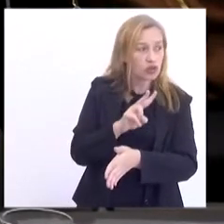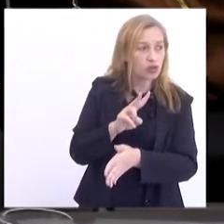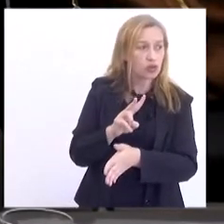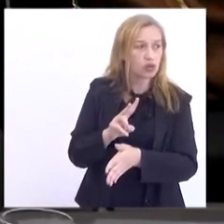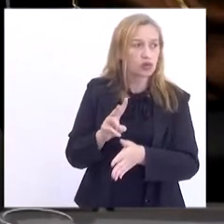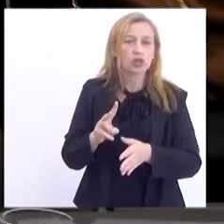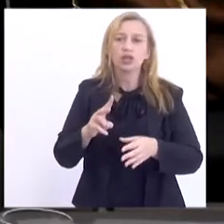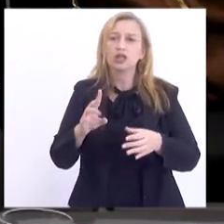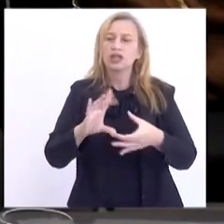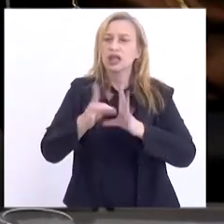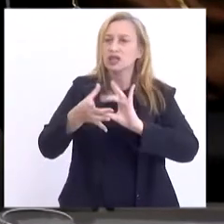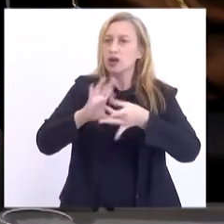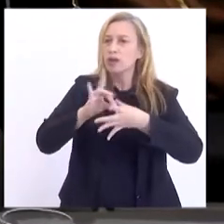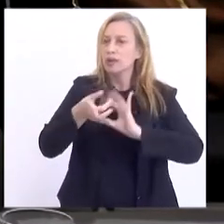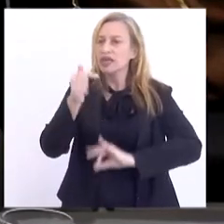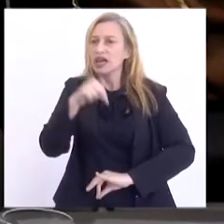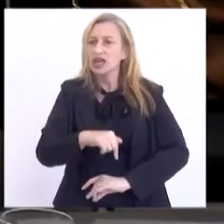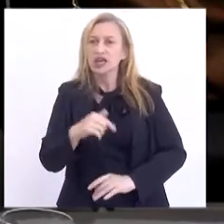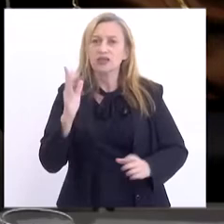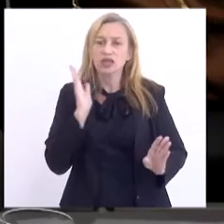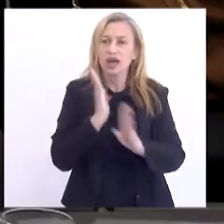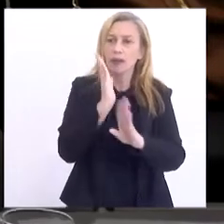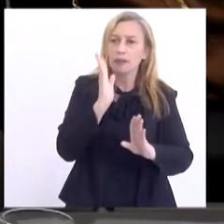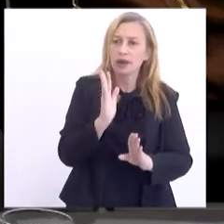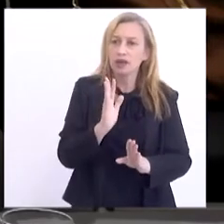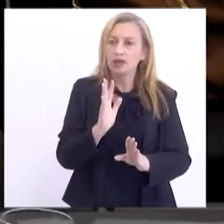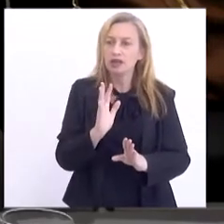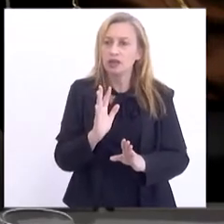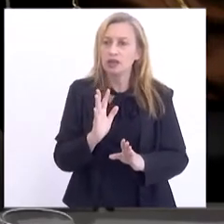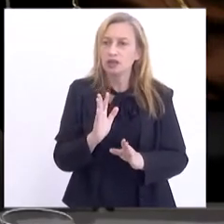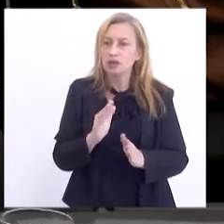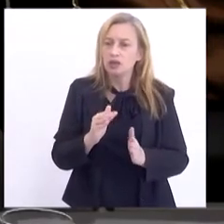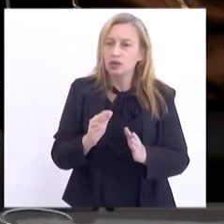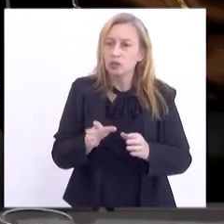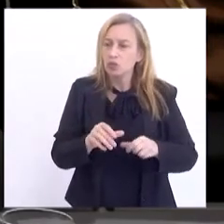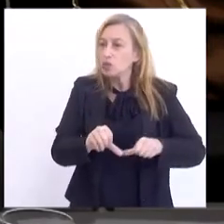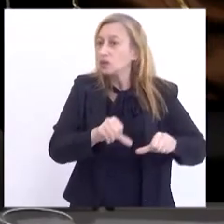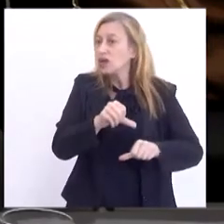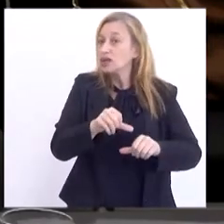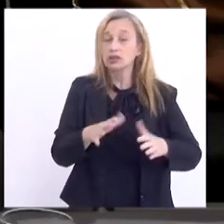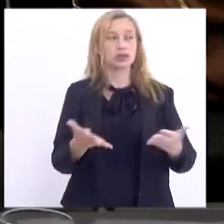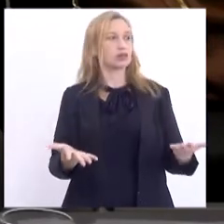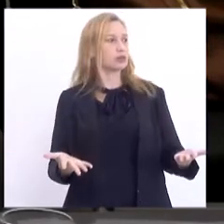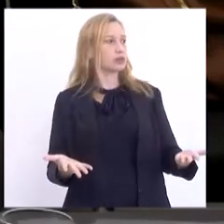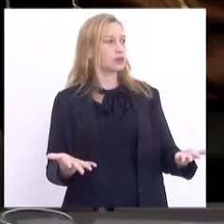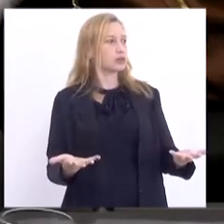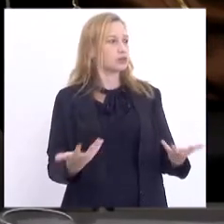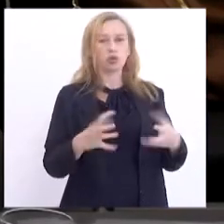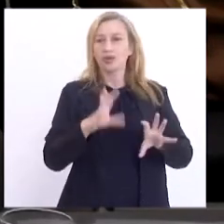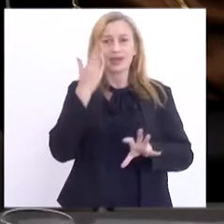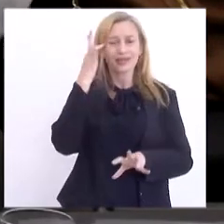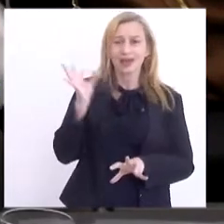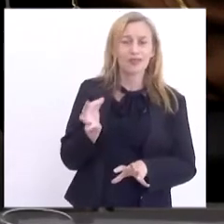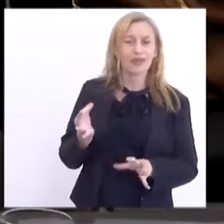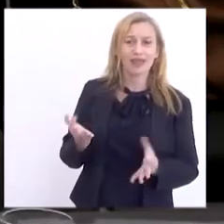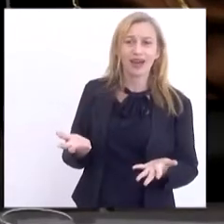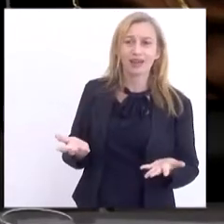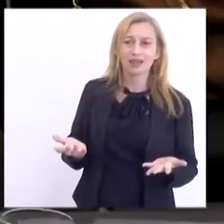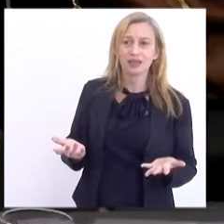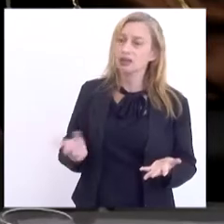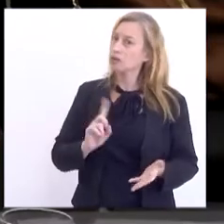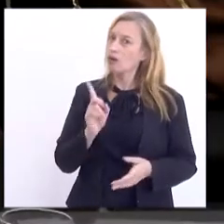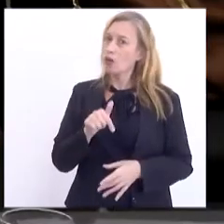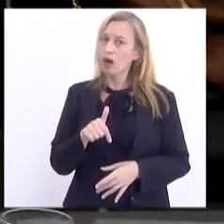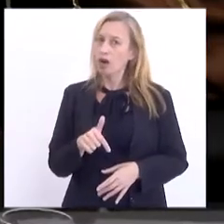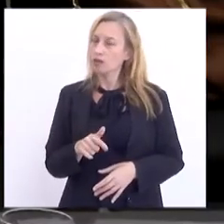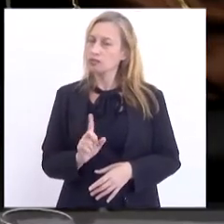por ocasião das Olimpíadas aqui de repente remoções entendeu não queria nem saber e